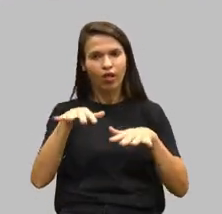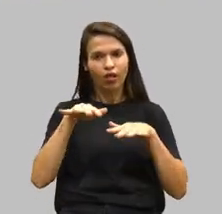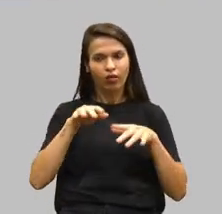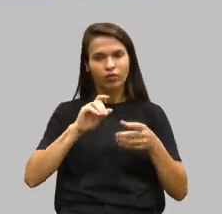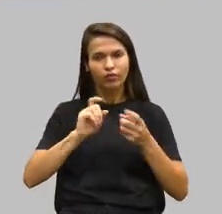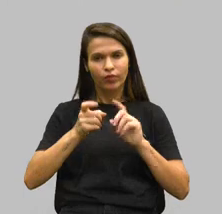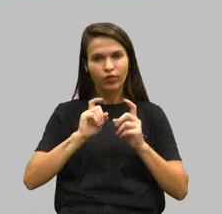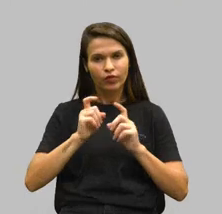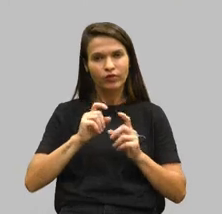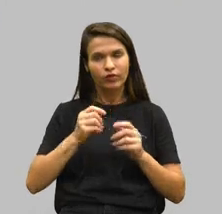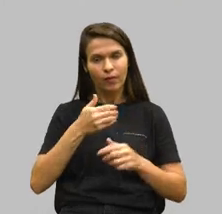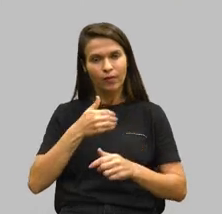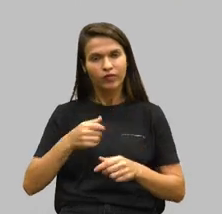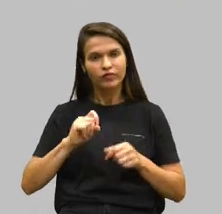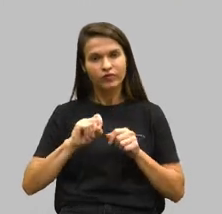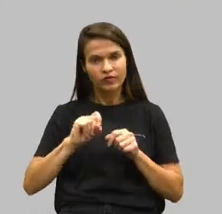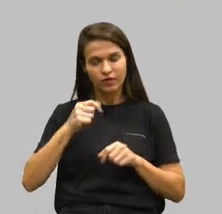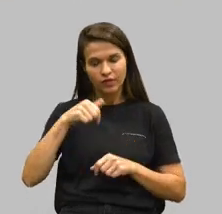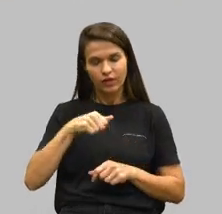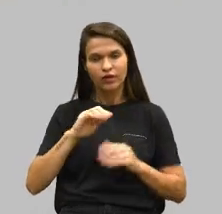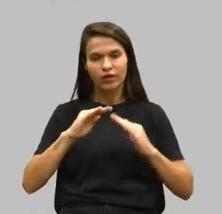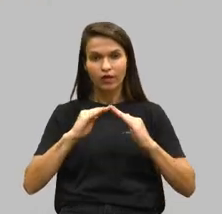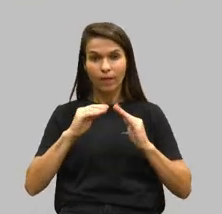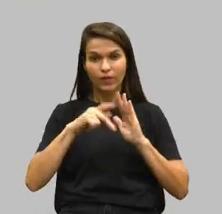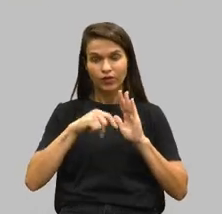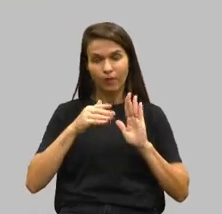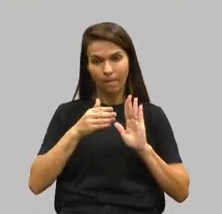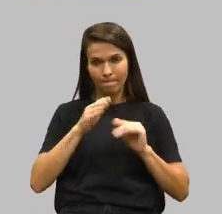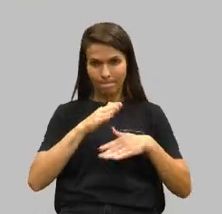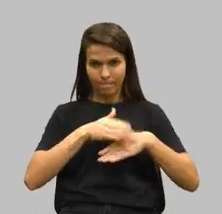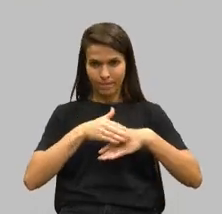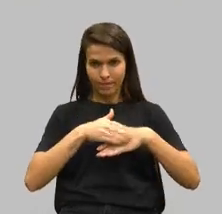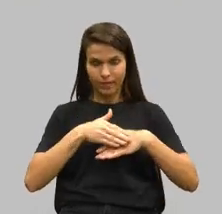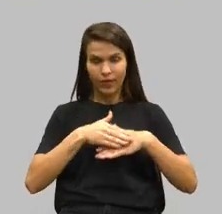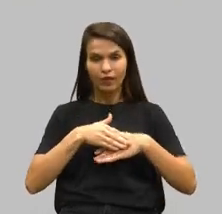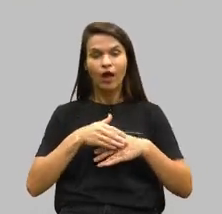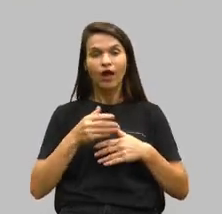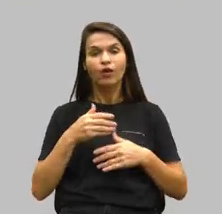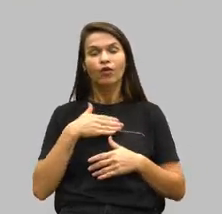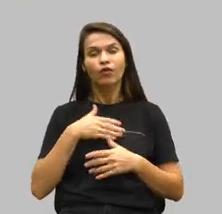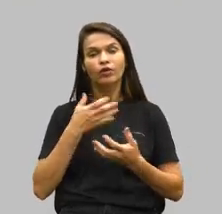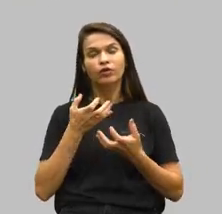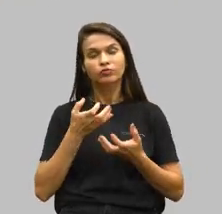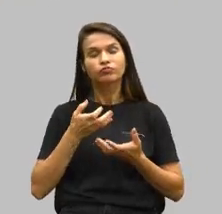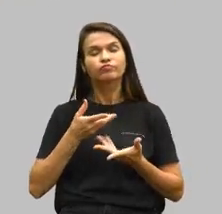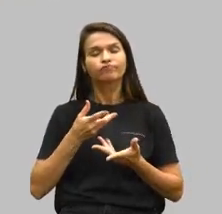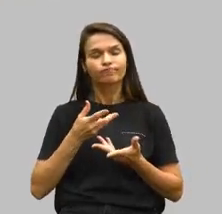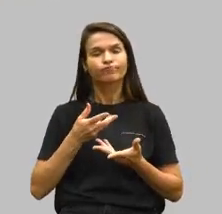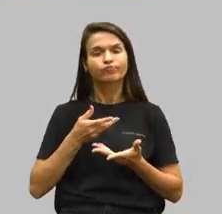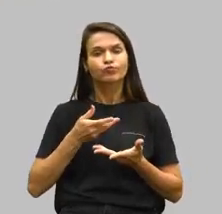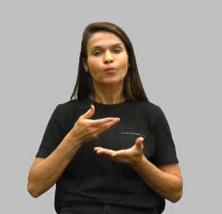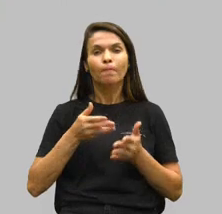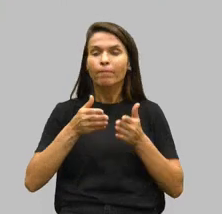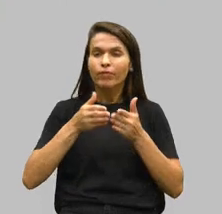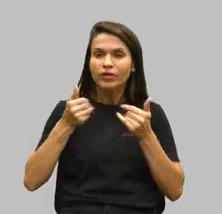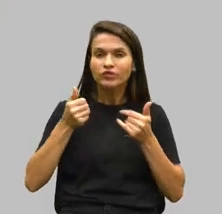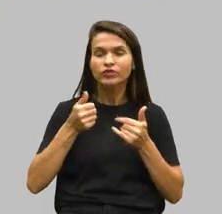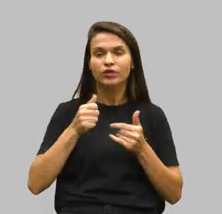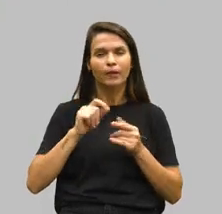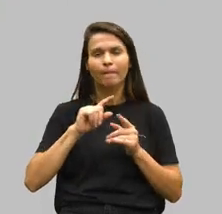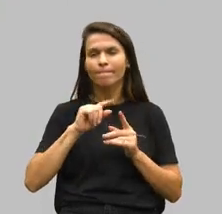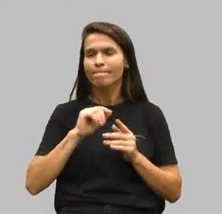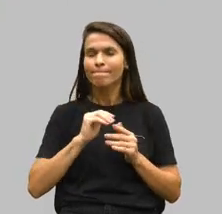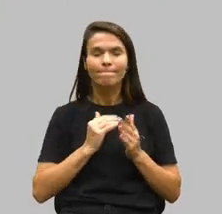fizemos aqui na casa um projeto de minha autoria e a gente eh gostaria muito de insistir para que cada vez mais o estado